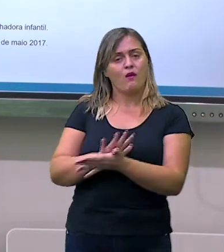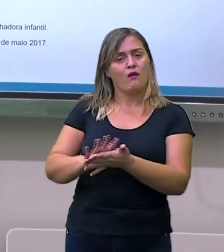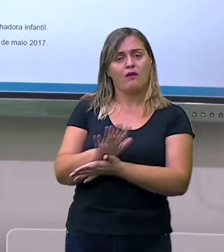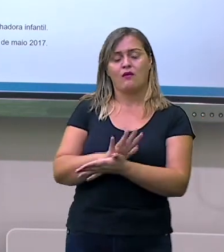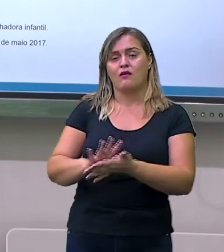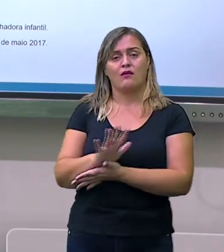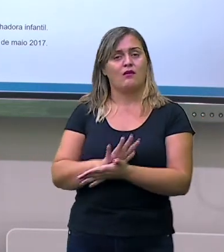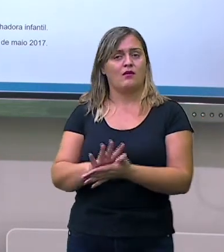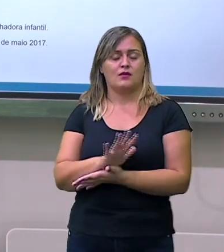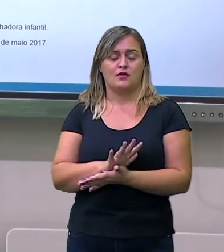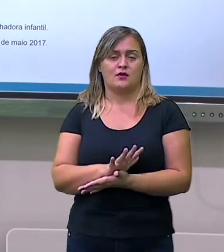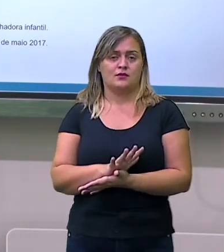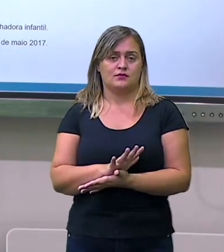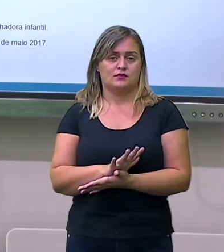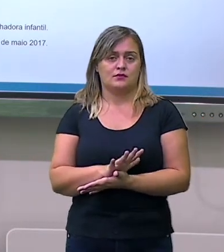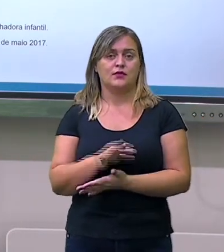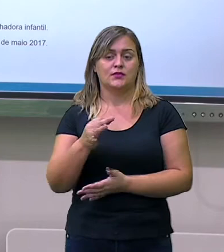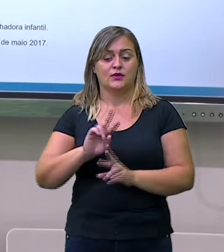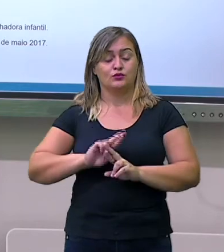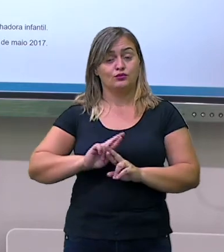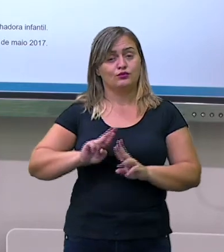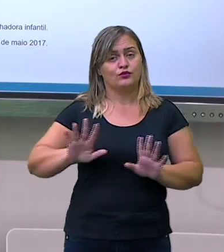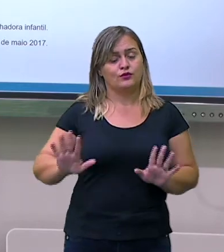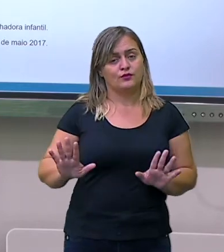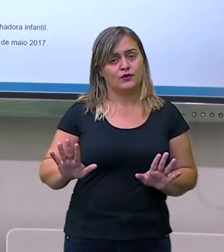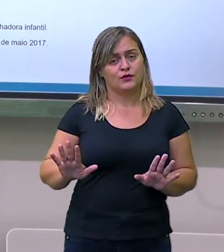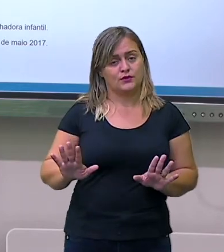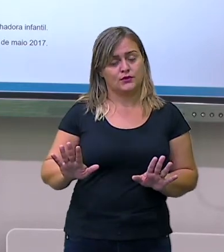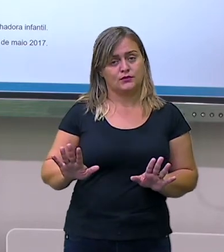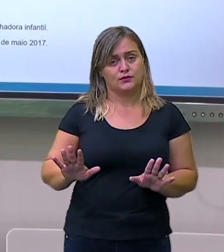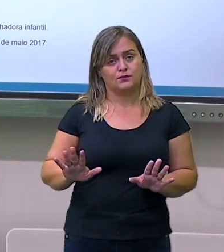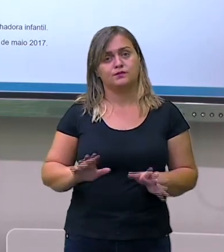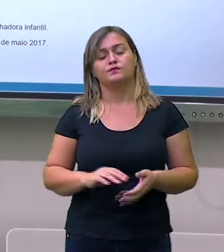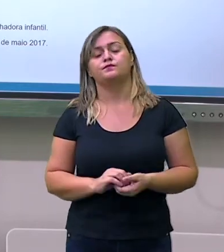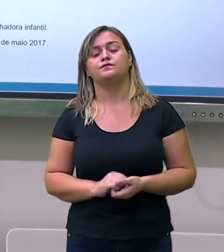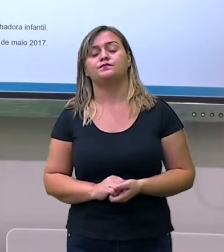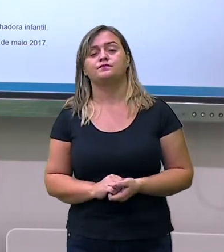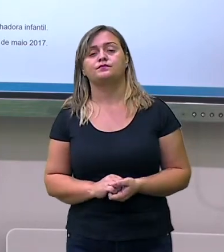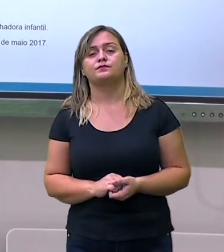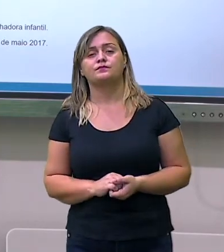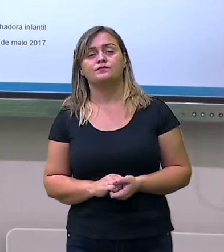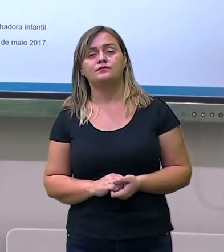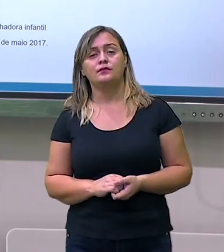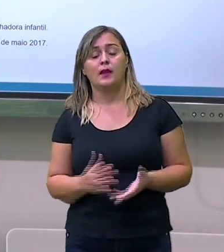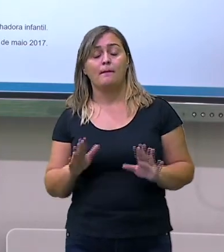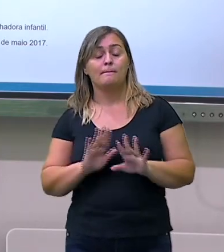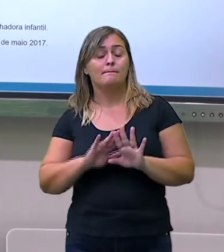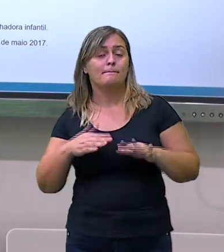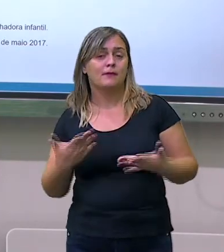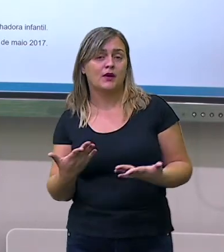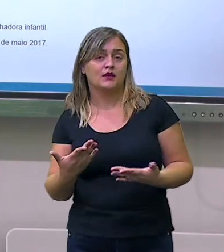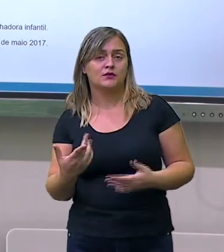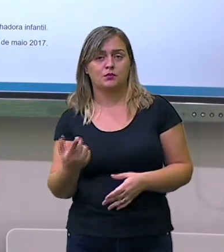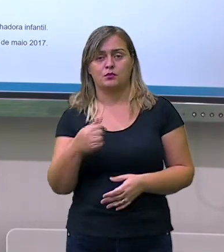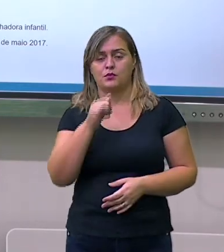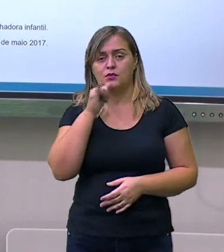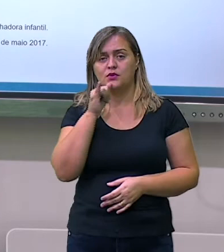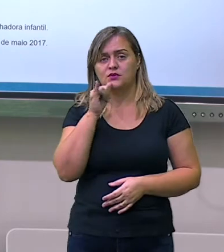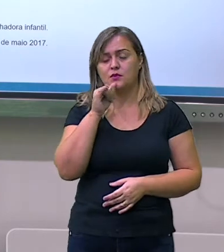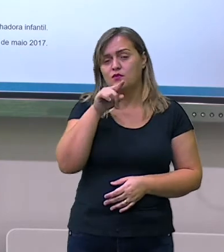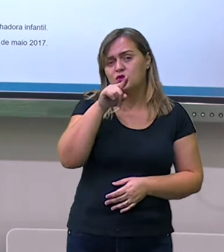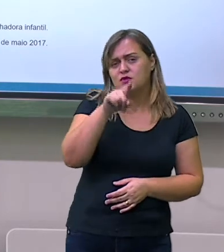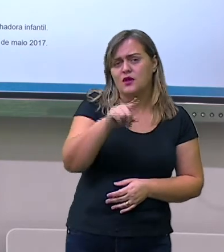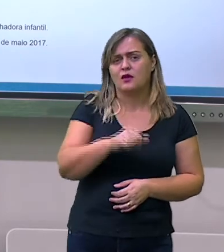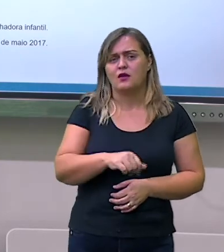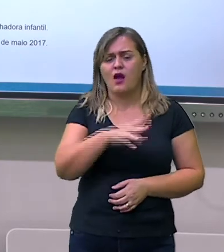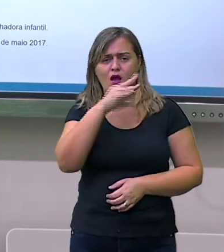todas as tarefas do adulto. Mas isso não impede que eu ou que você, enquanto adolescente, enquanto